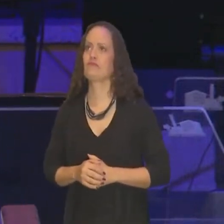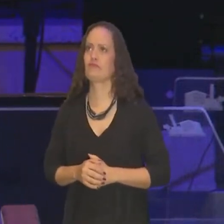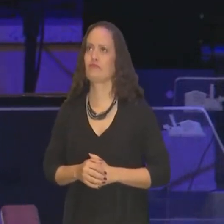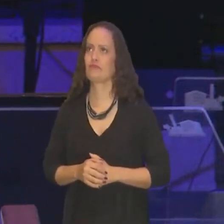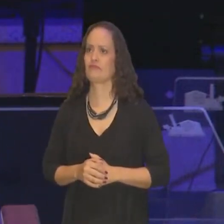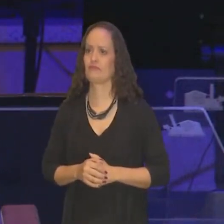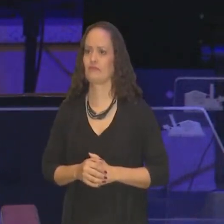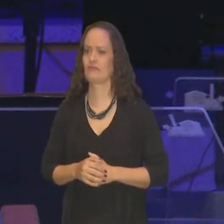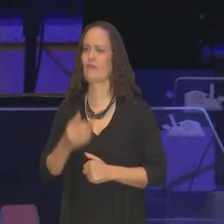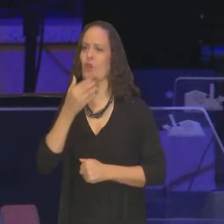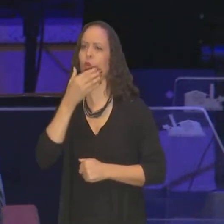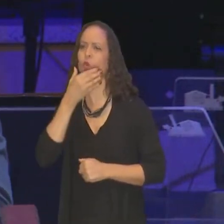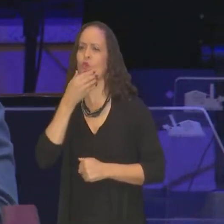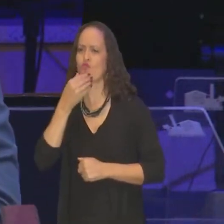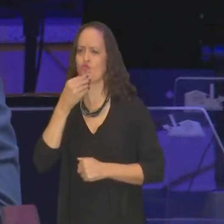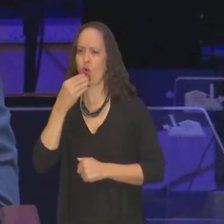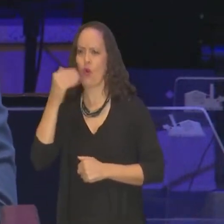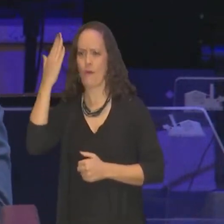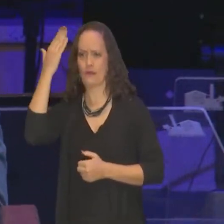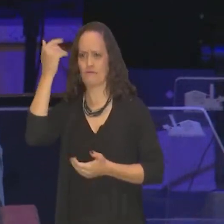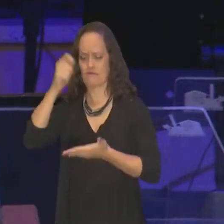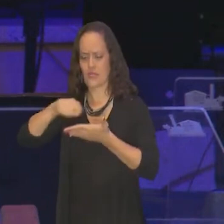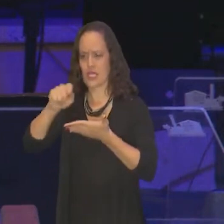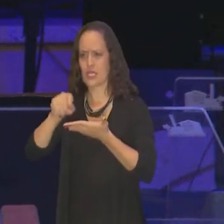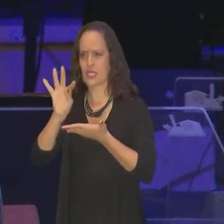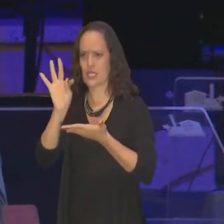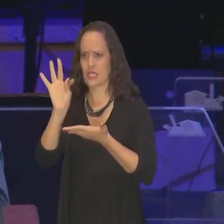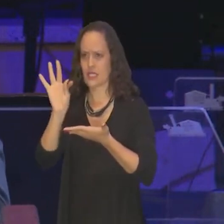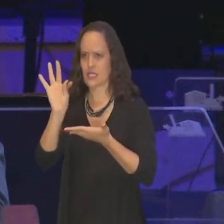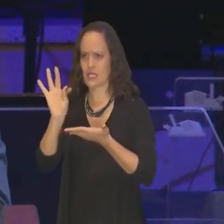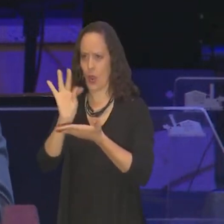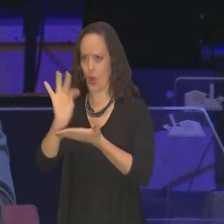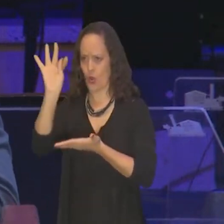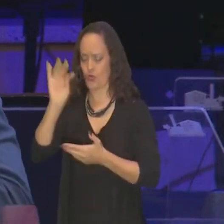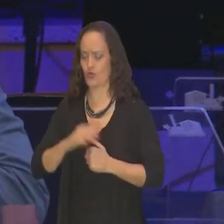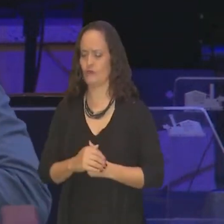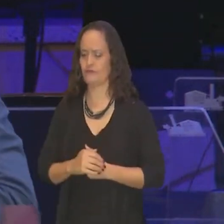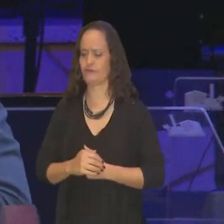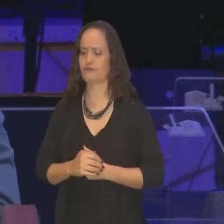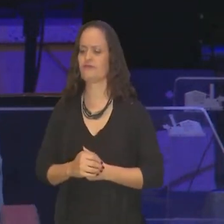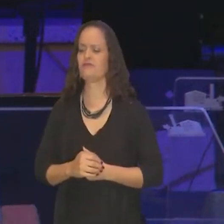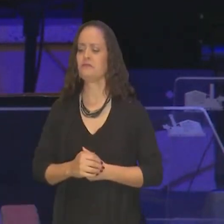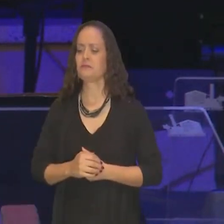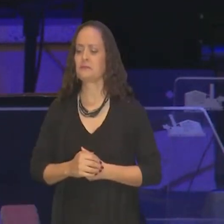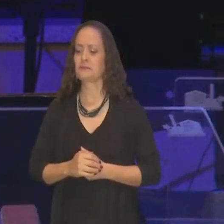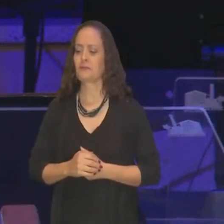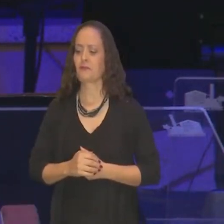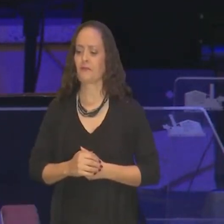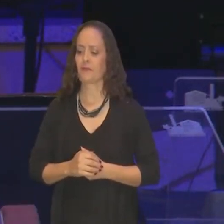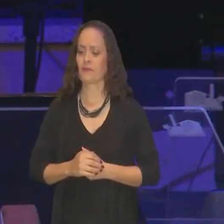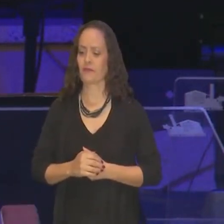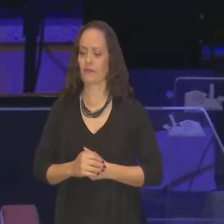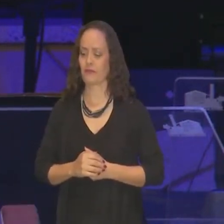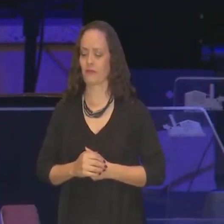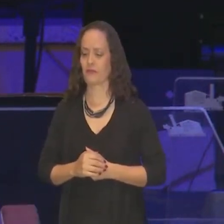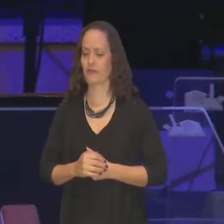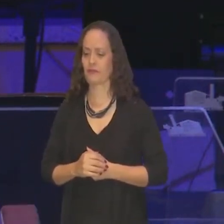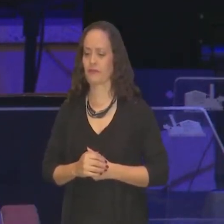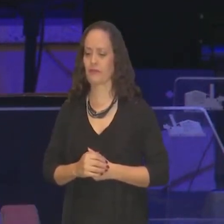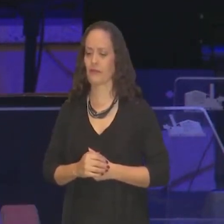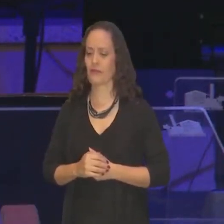Norman Geisler, no seu comentário teológico, ele cita um outro teólogo chamado Barton